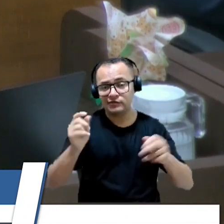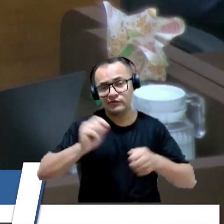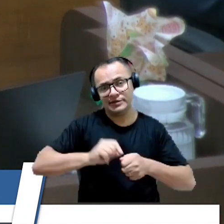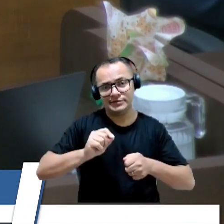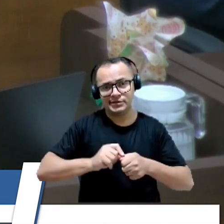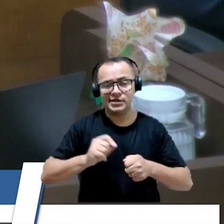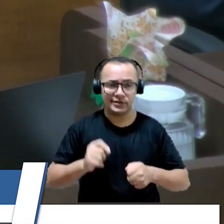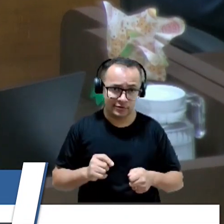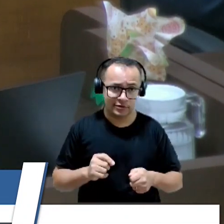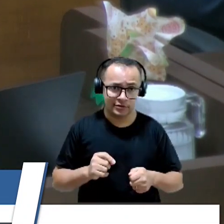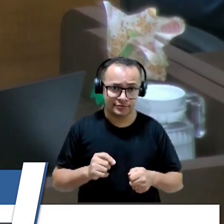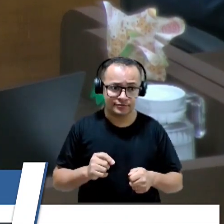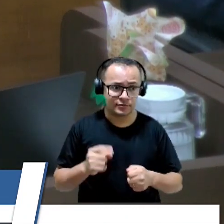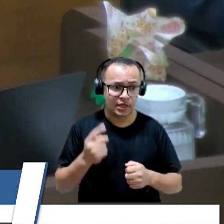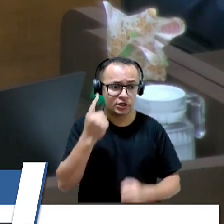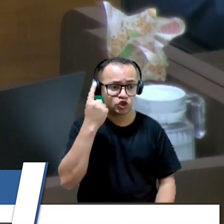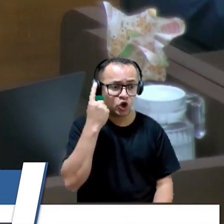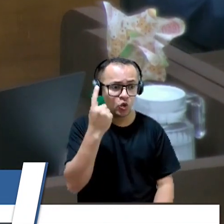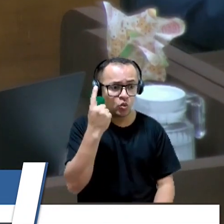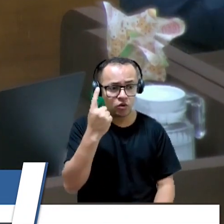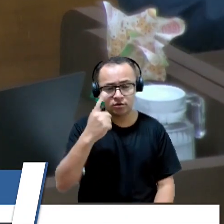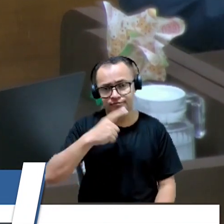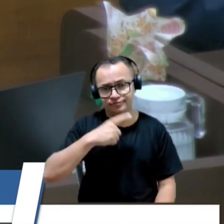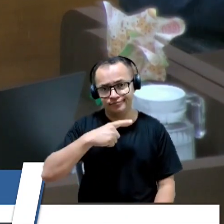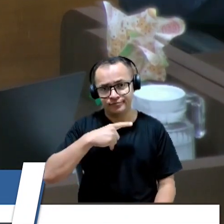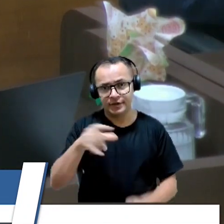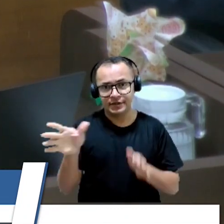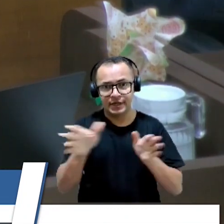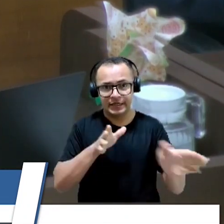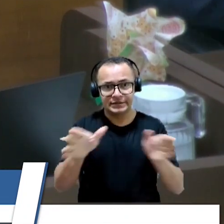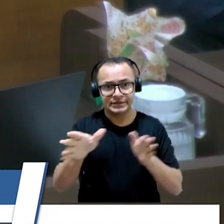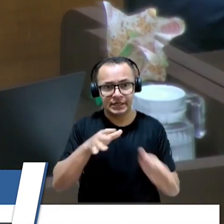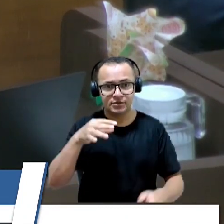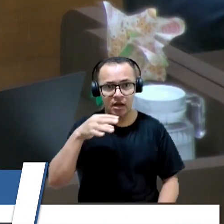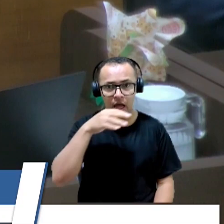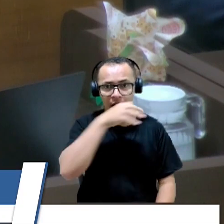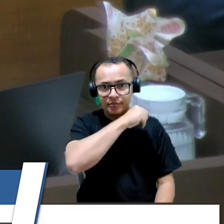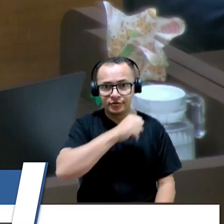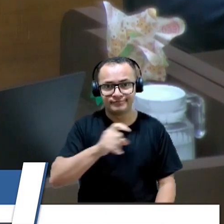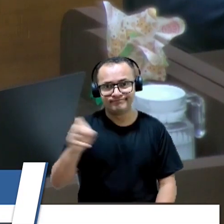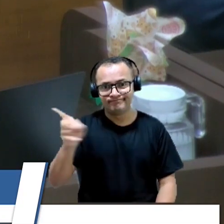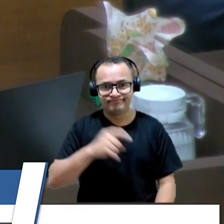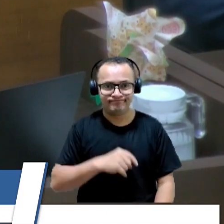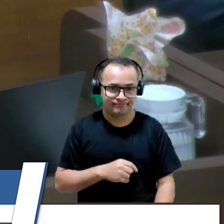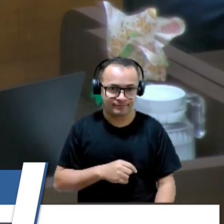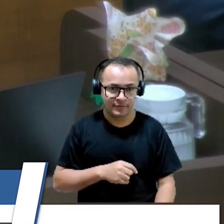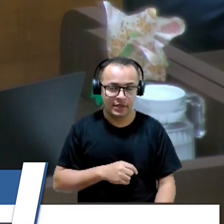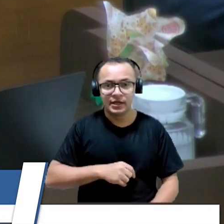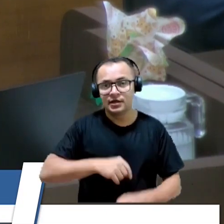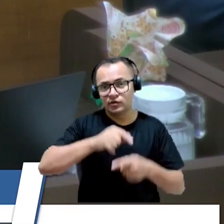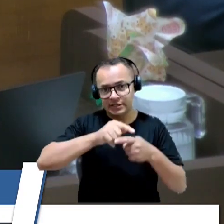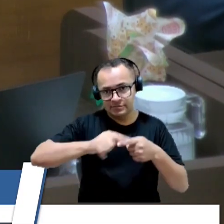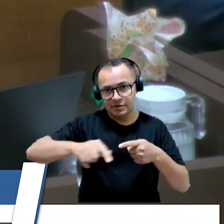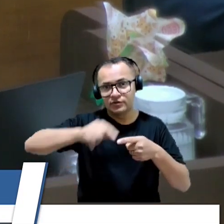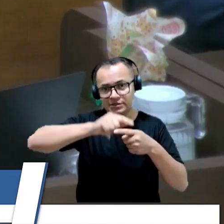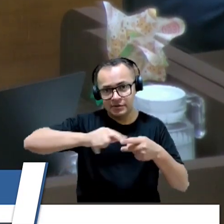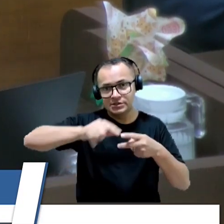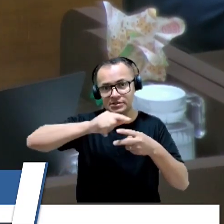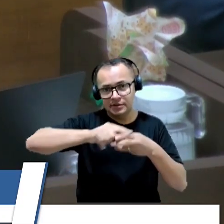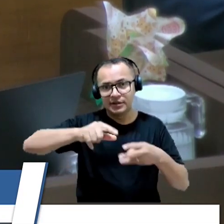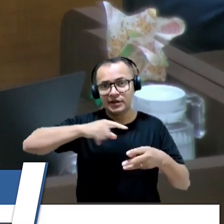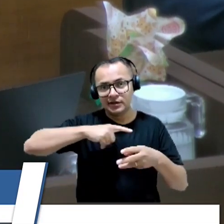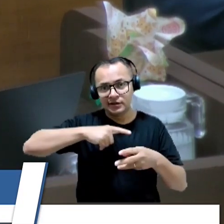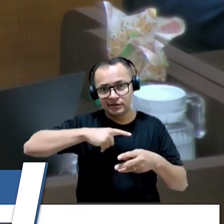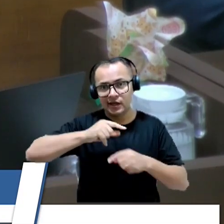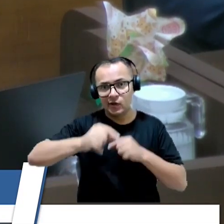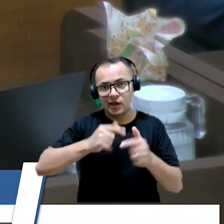de acesso que nós temos, rápida, naquela situação. E toda semana nós nos deparamos com esse acidente. Então,